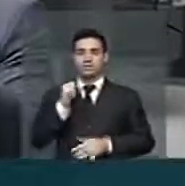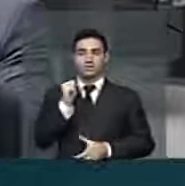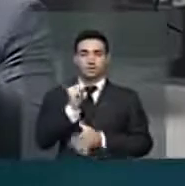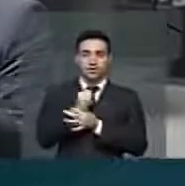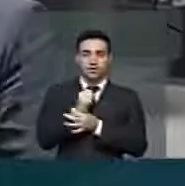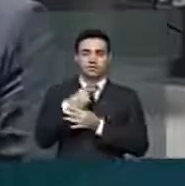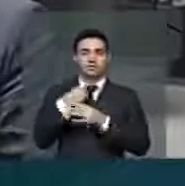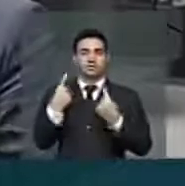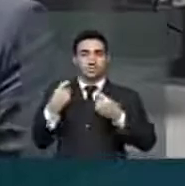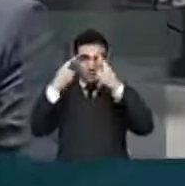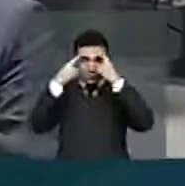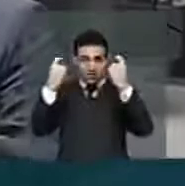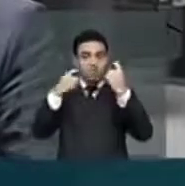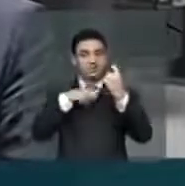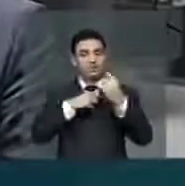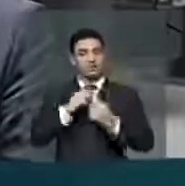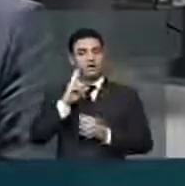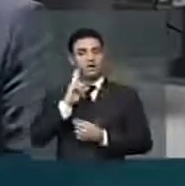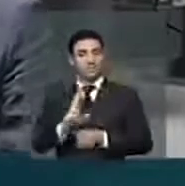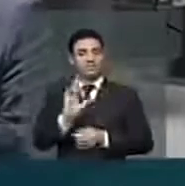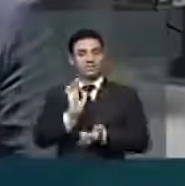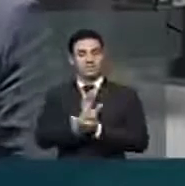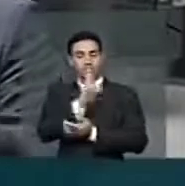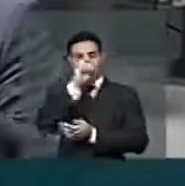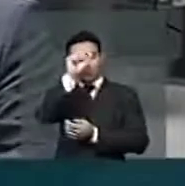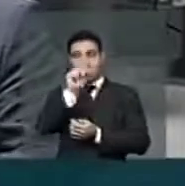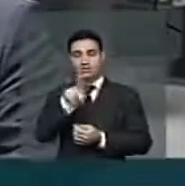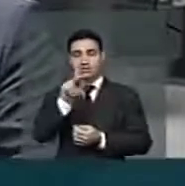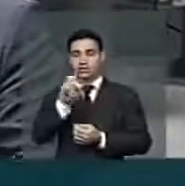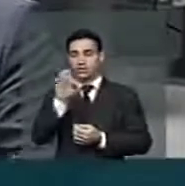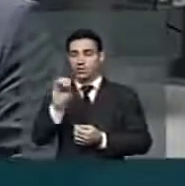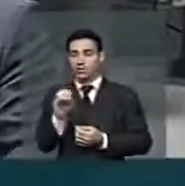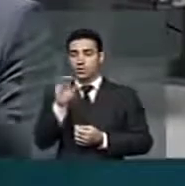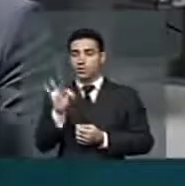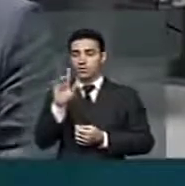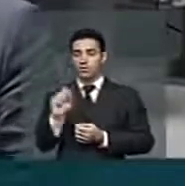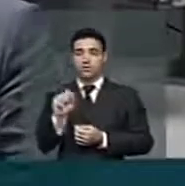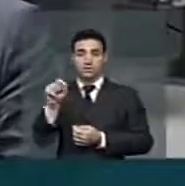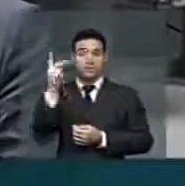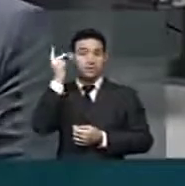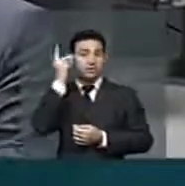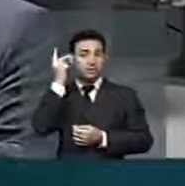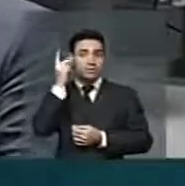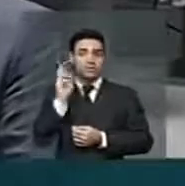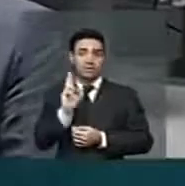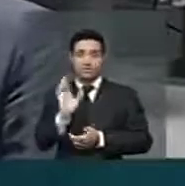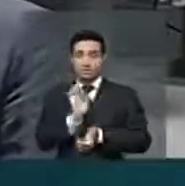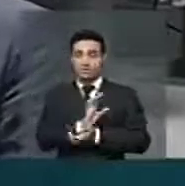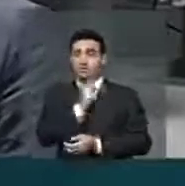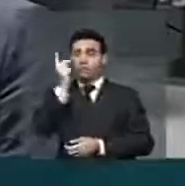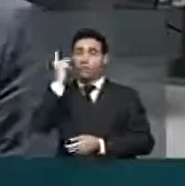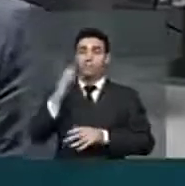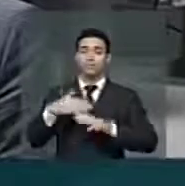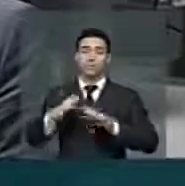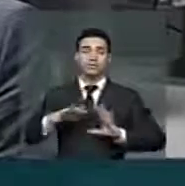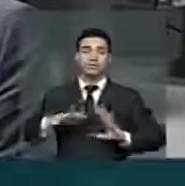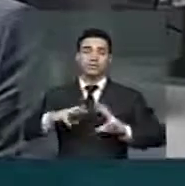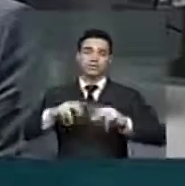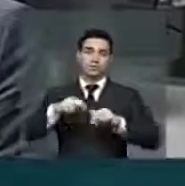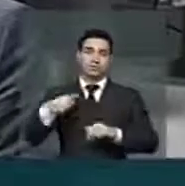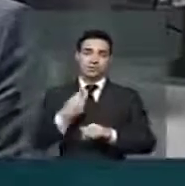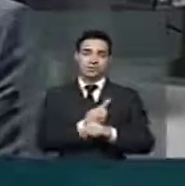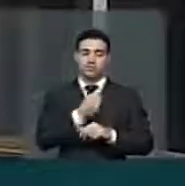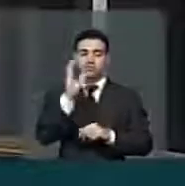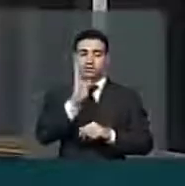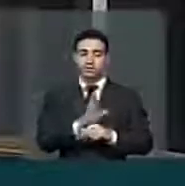uma representante forte, a deputada Keiko Ota de São Paulo, que representa não só o povo de São Paulo, mas a todos nós brasileiros que somos